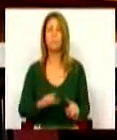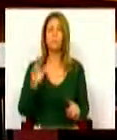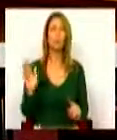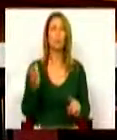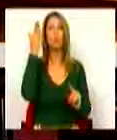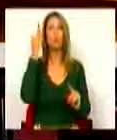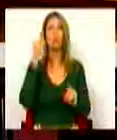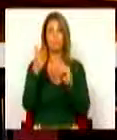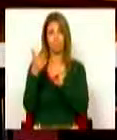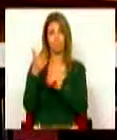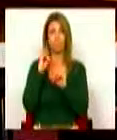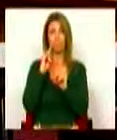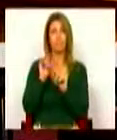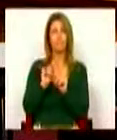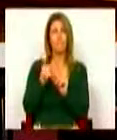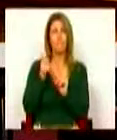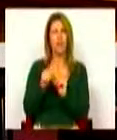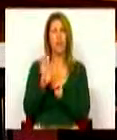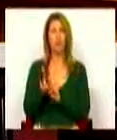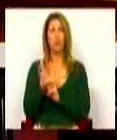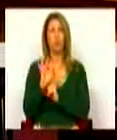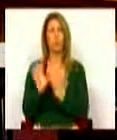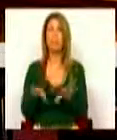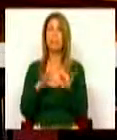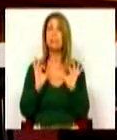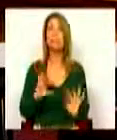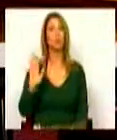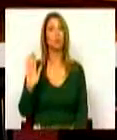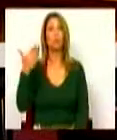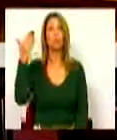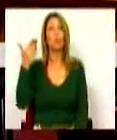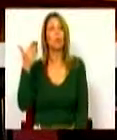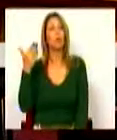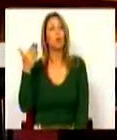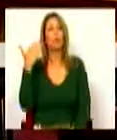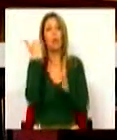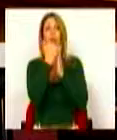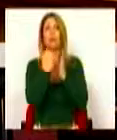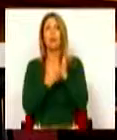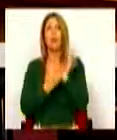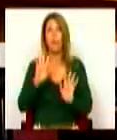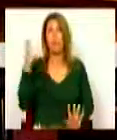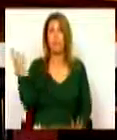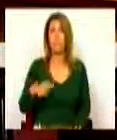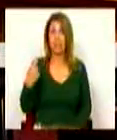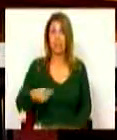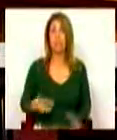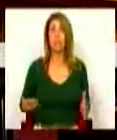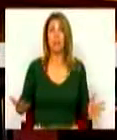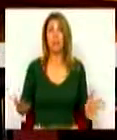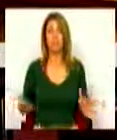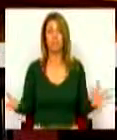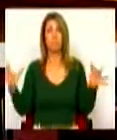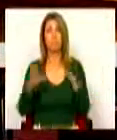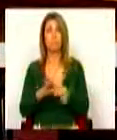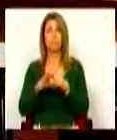primeira prioridade, bem escolhida como primeira prioridade desta presidência, e dentro dos